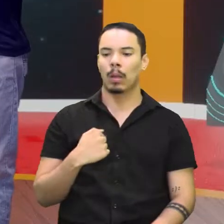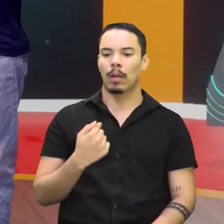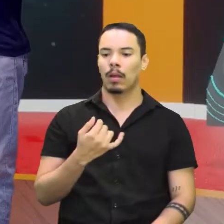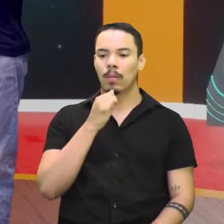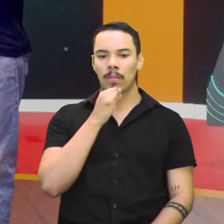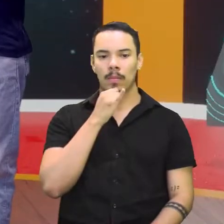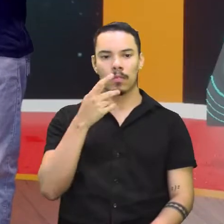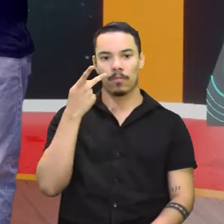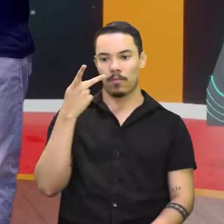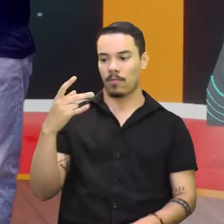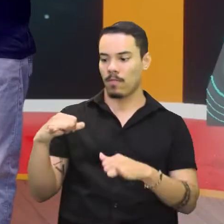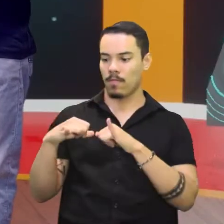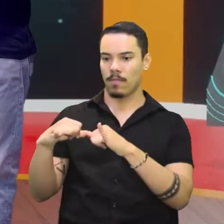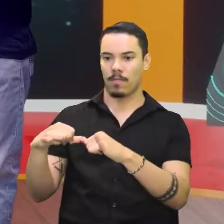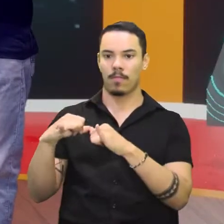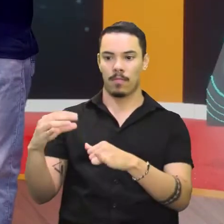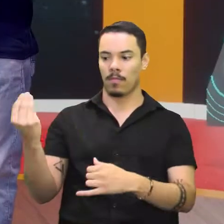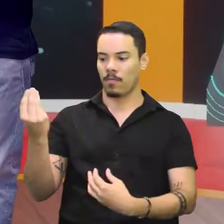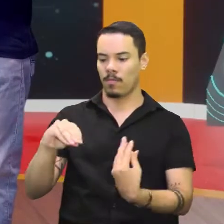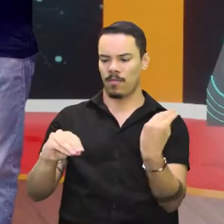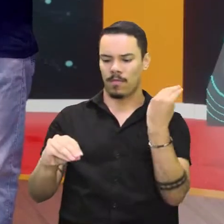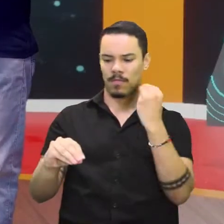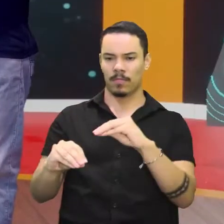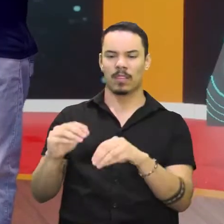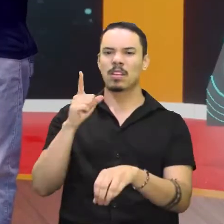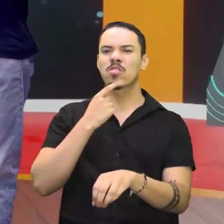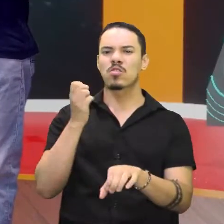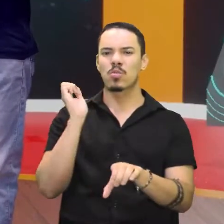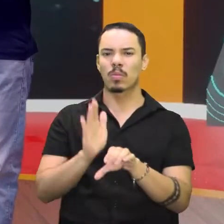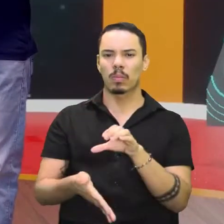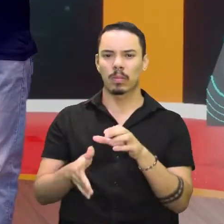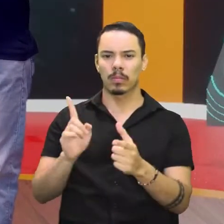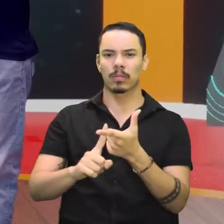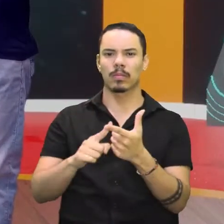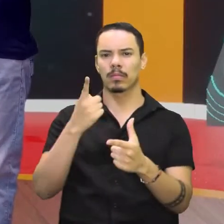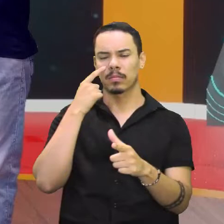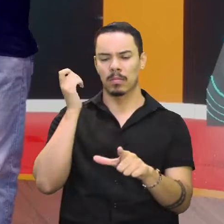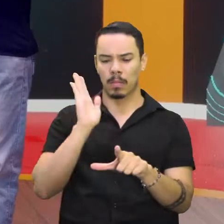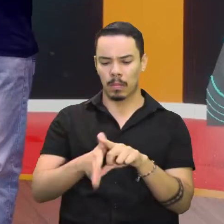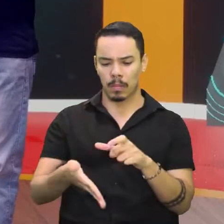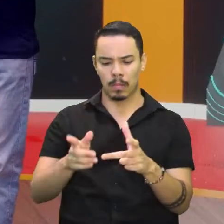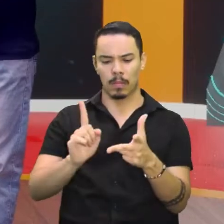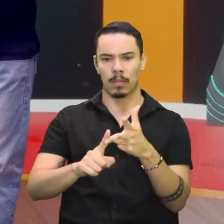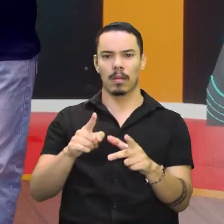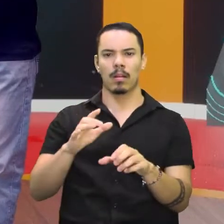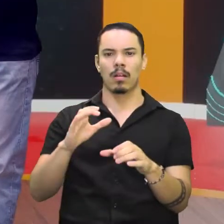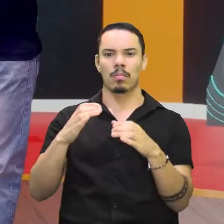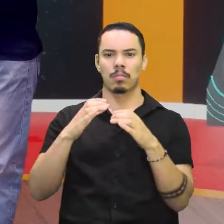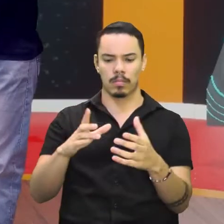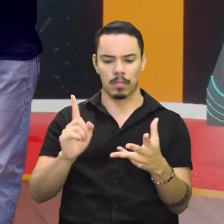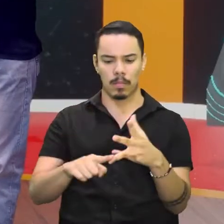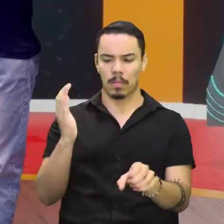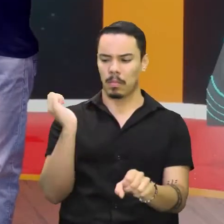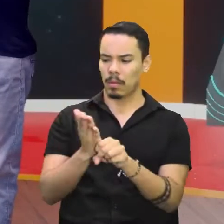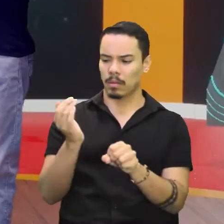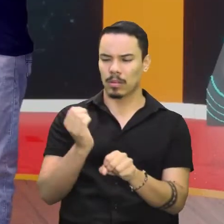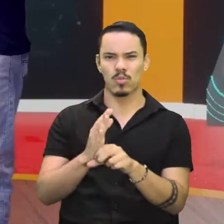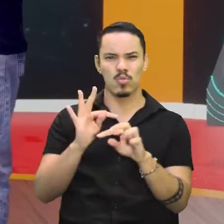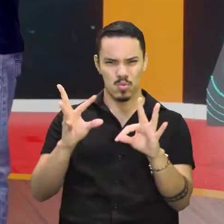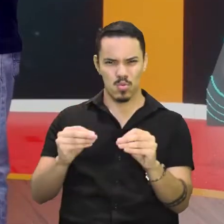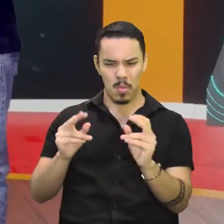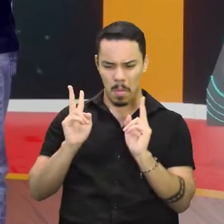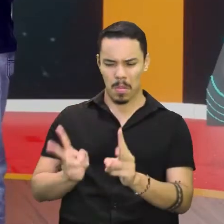e colocar no saco tomate, cebola, beterraba, batata e levar para pesar. No